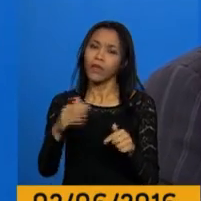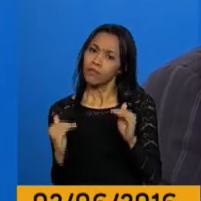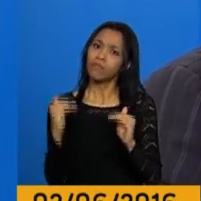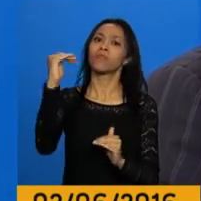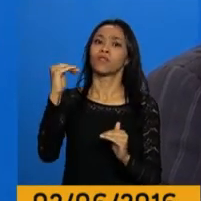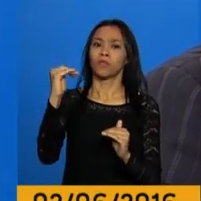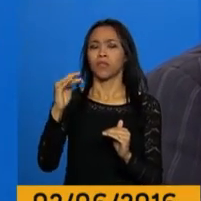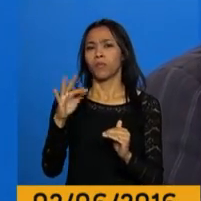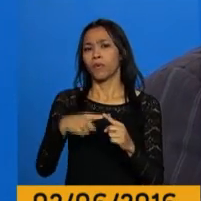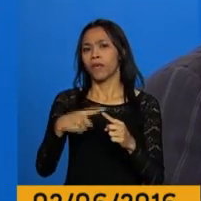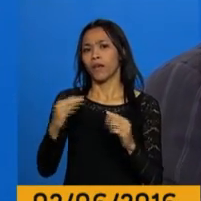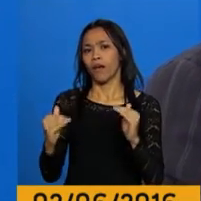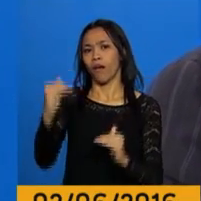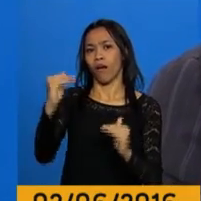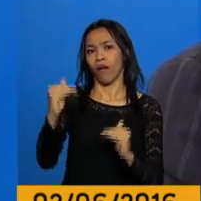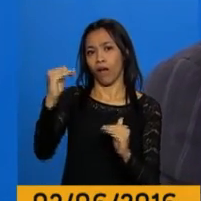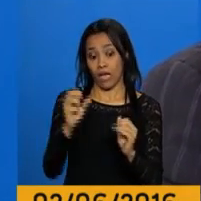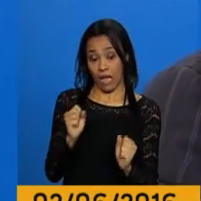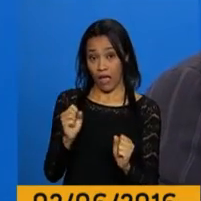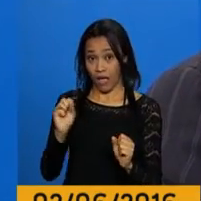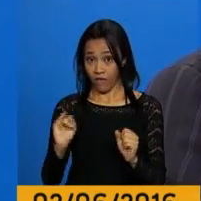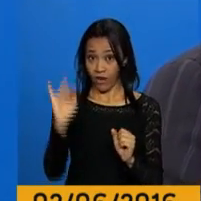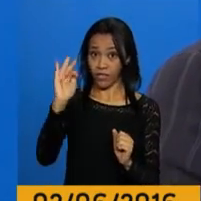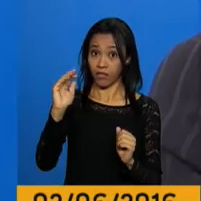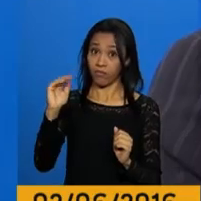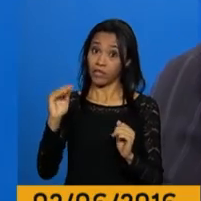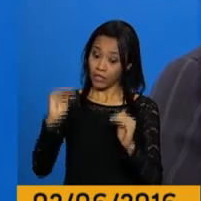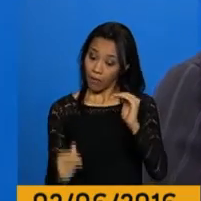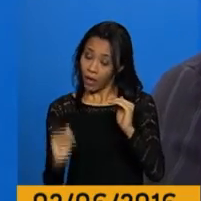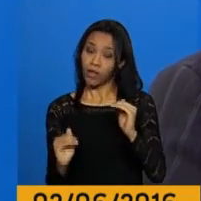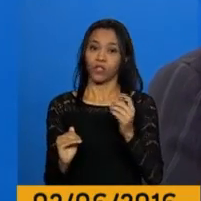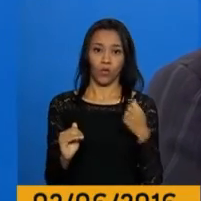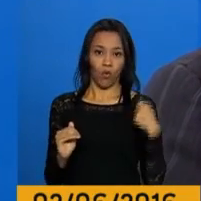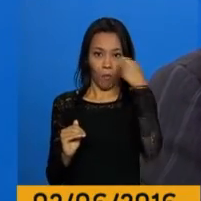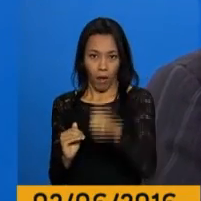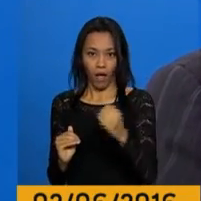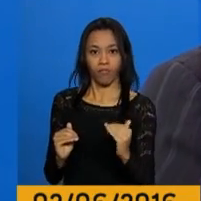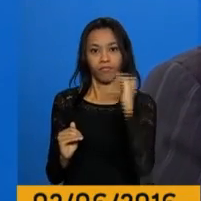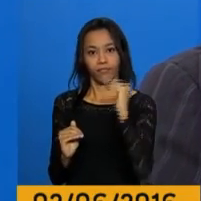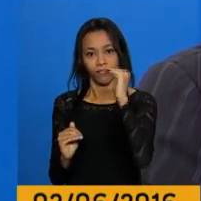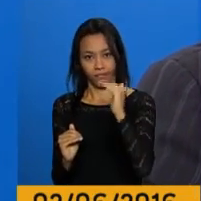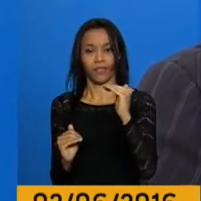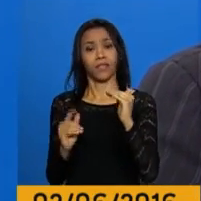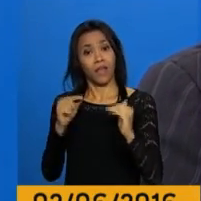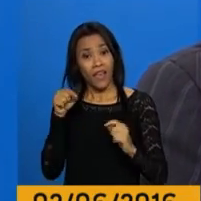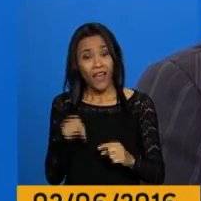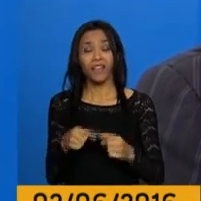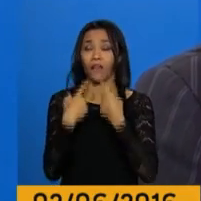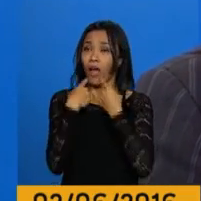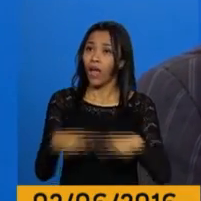torno de 2 e alguma coisa. Mas o mais importante é que esta era uma reivindicação que vinha